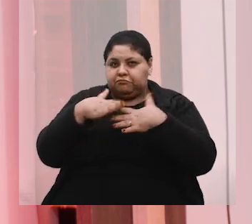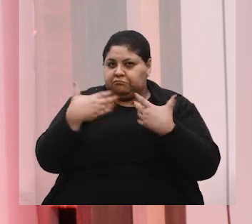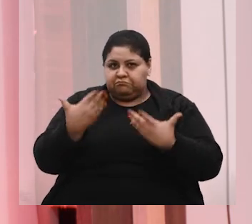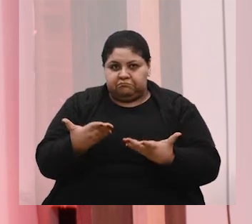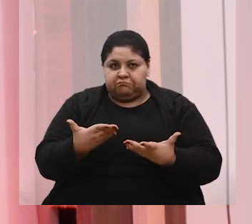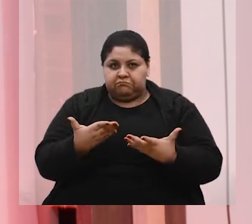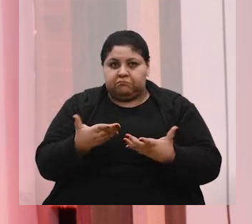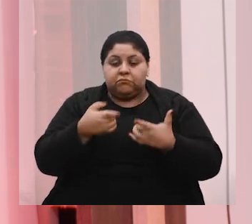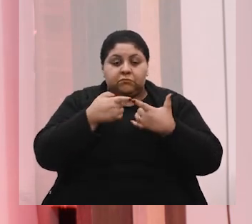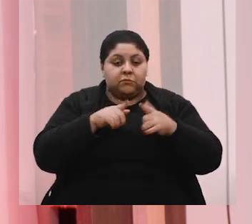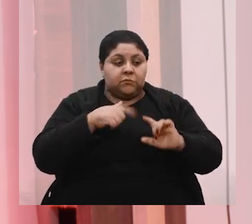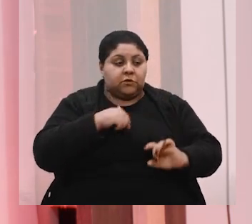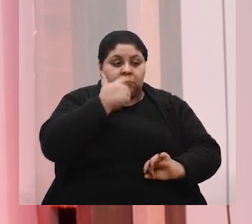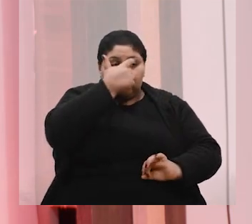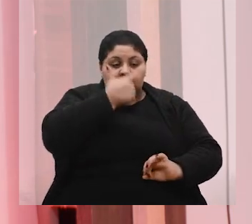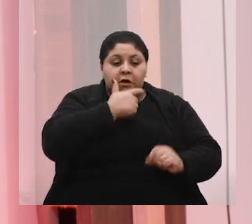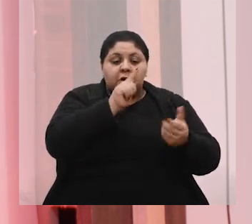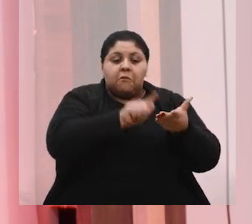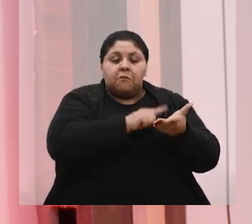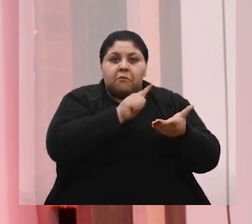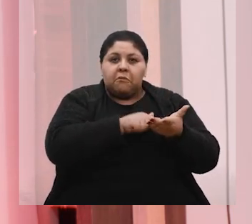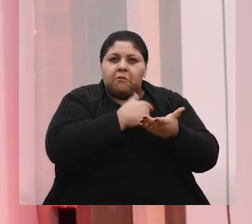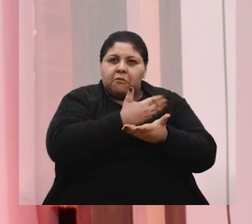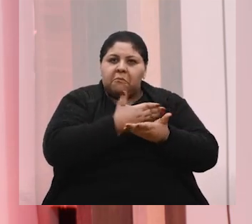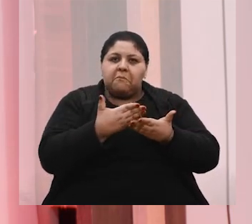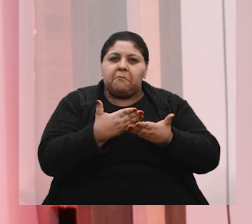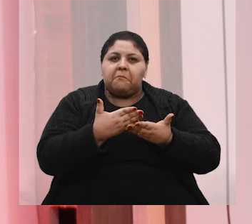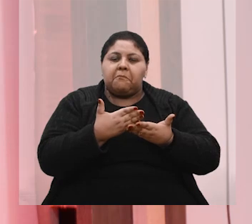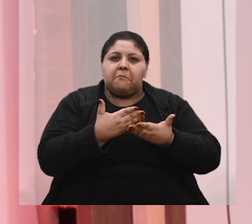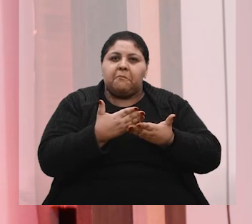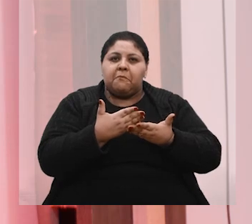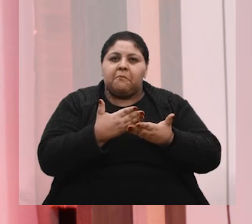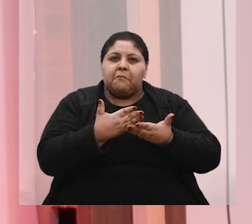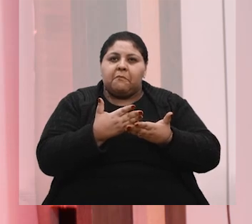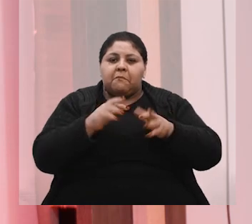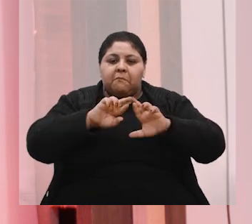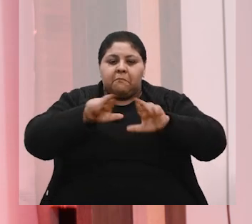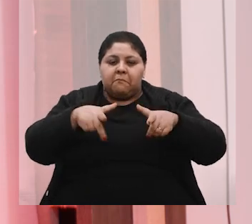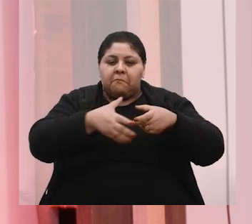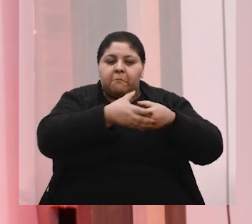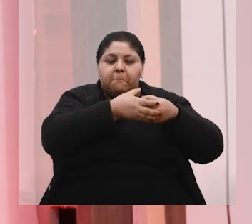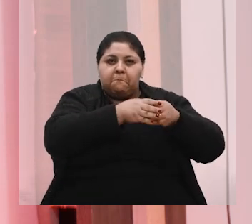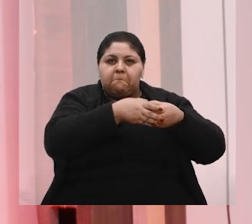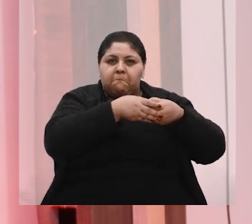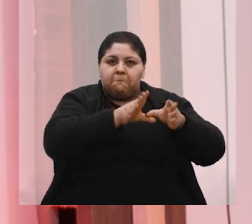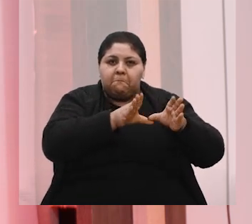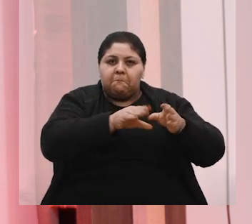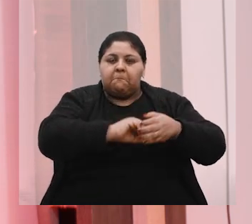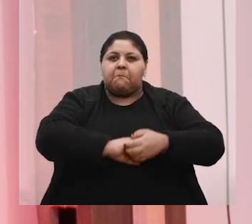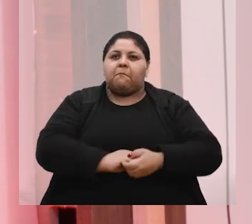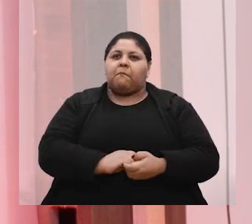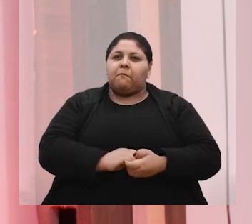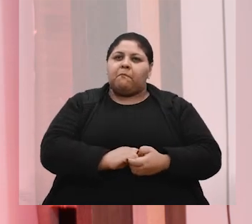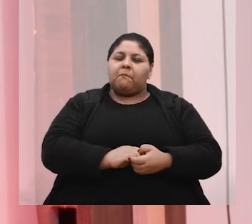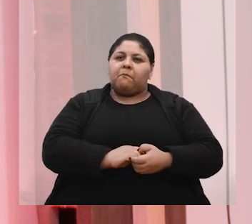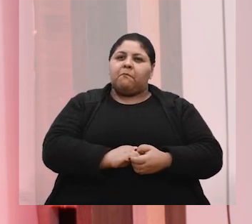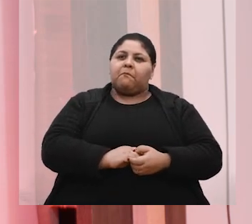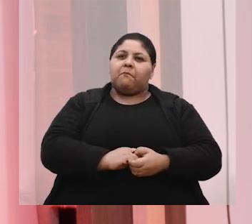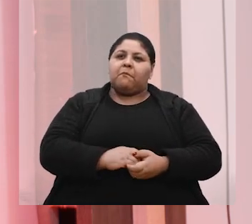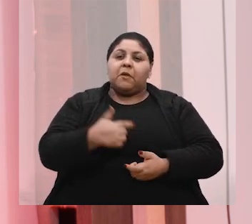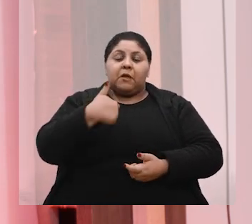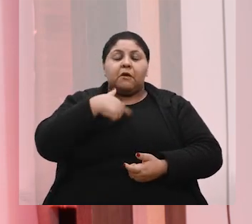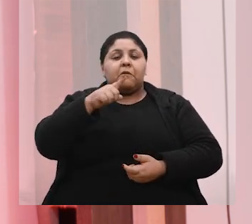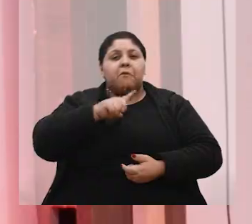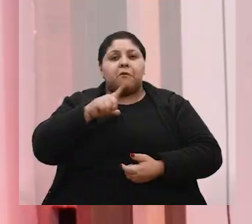né, enfim. Mas eu acho que esse livro, ele é fruto disso, assim, dessas diversas vivências, assim, né, que